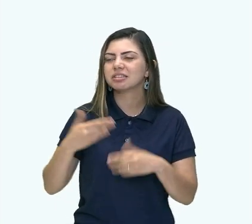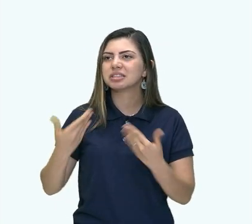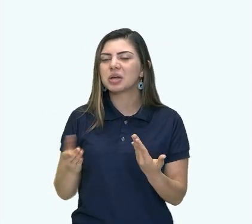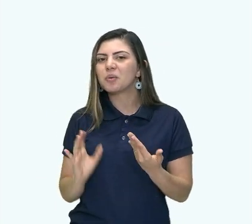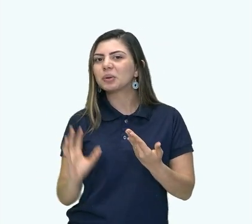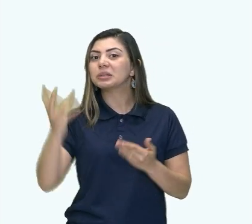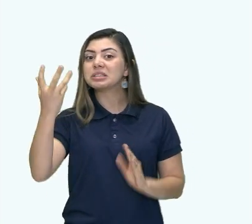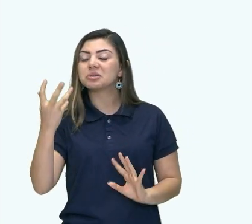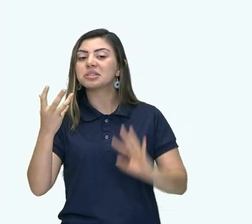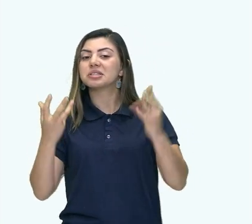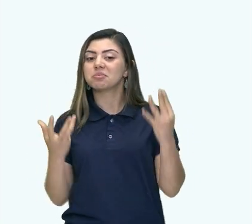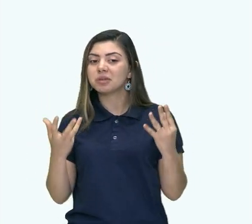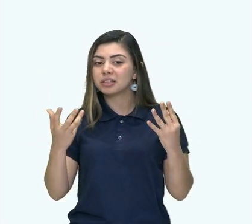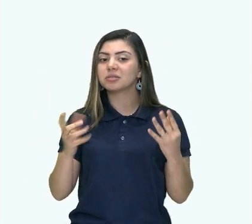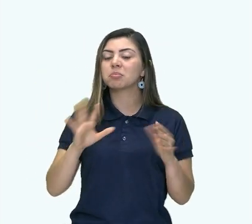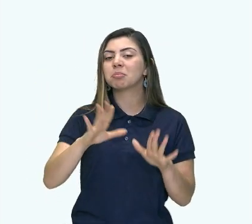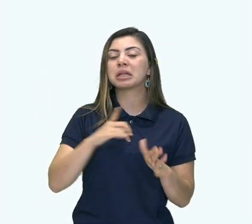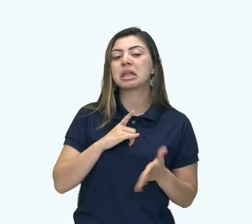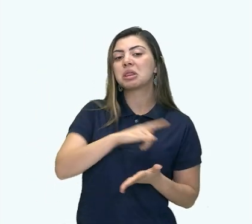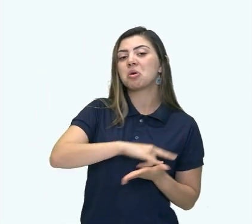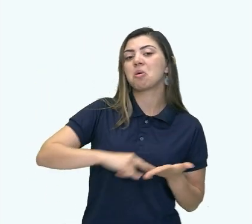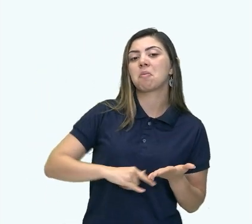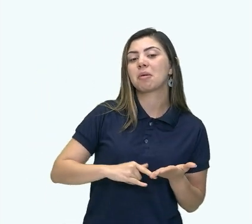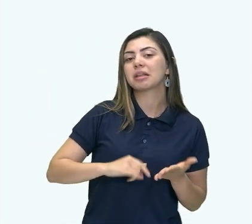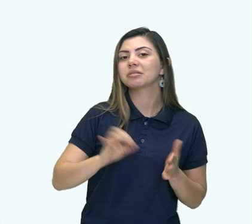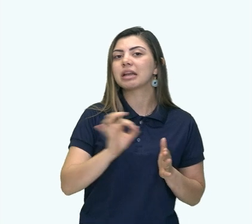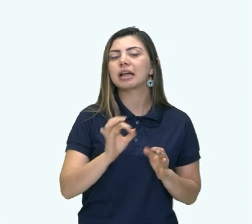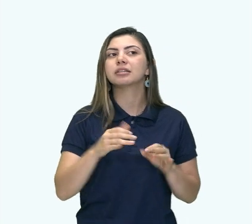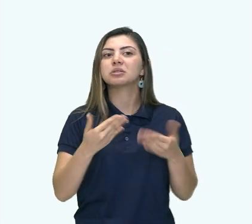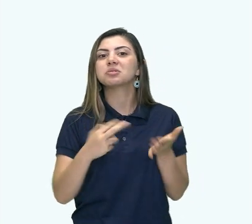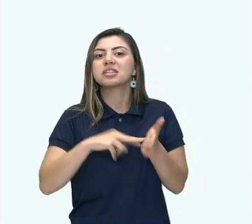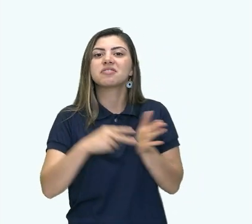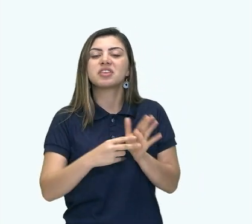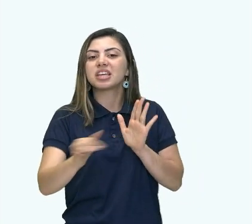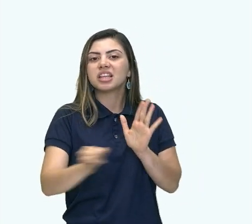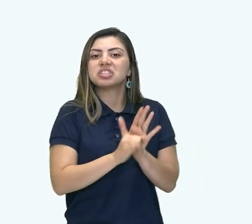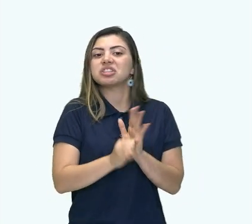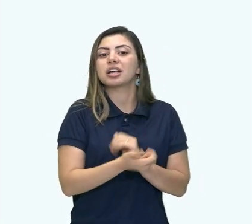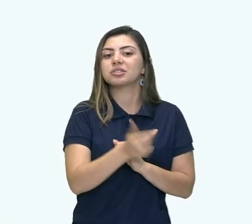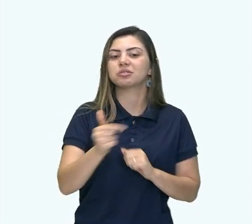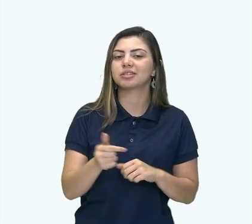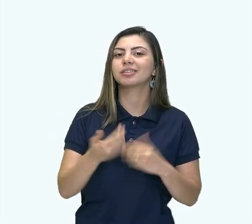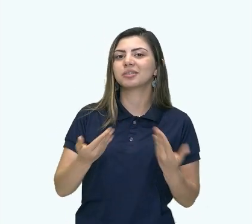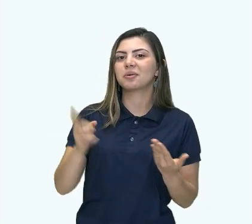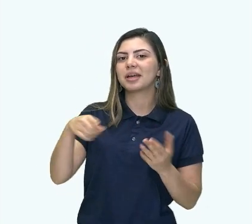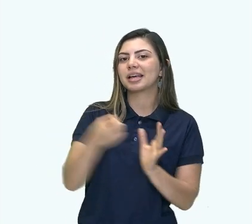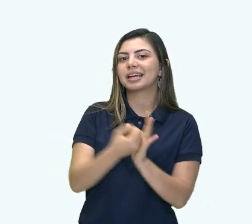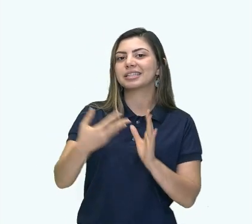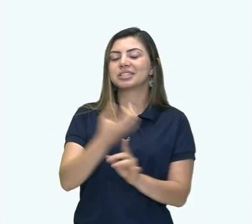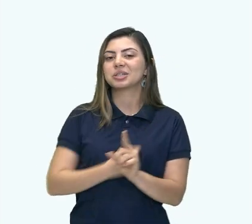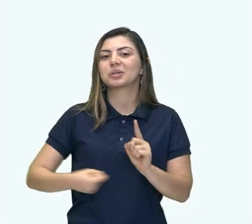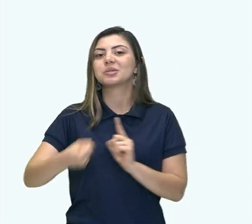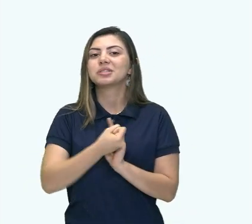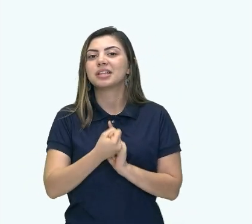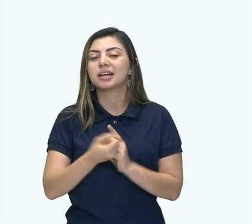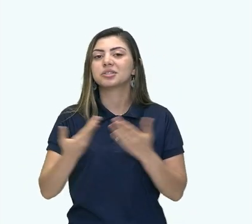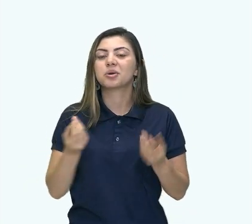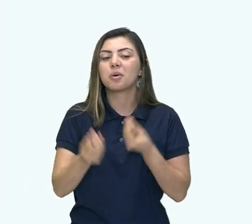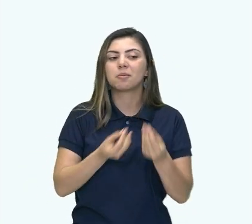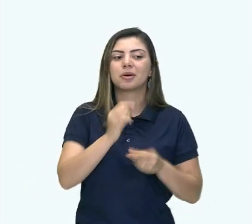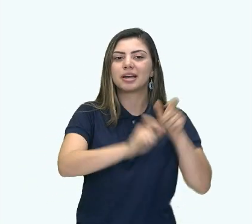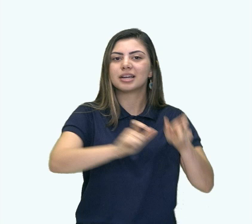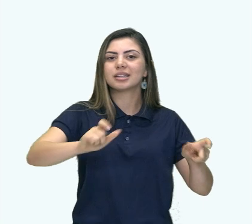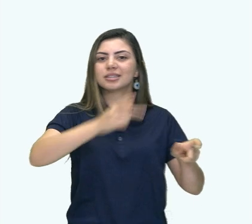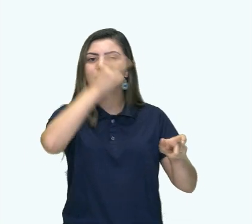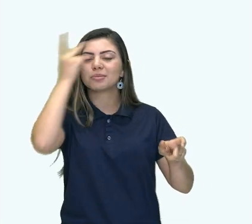ali, né? Nem documento. A falta da identidade. Também tem o aspecto social. Quantas pessoas não fugiram das suas terras em